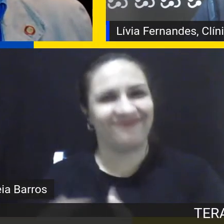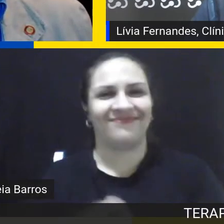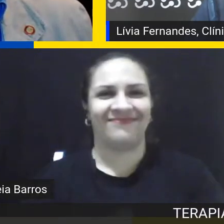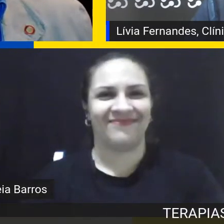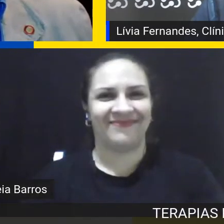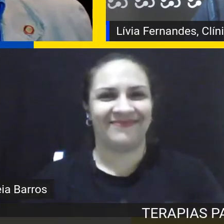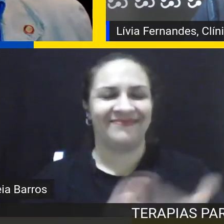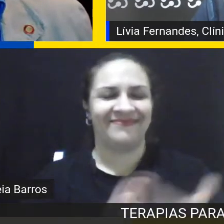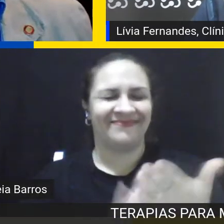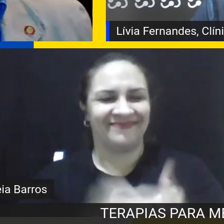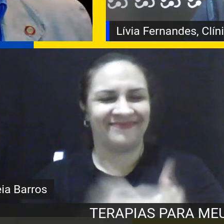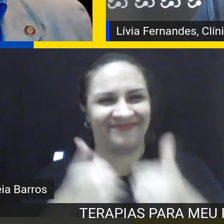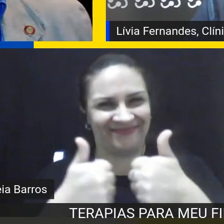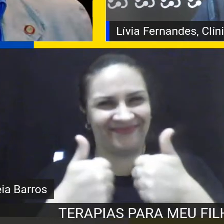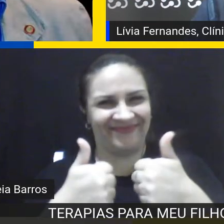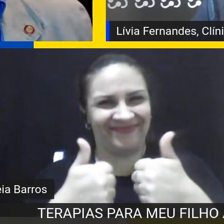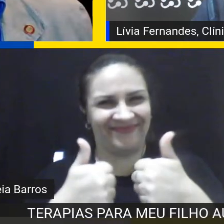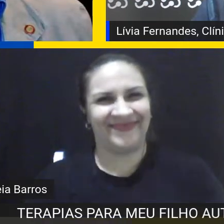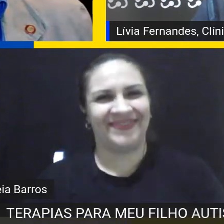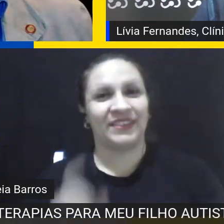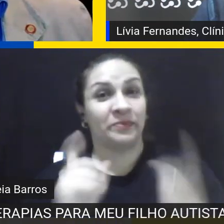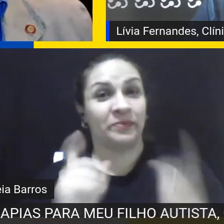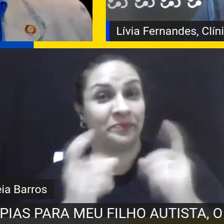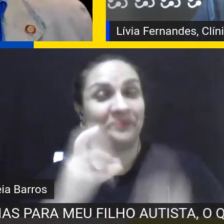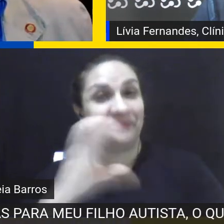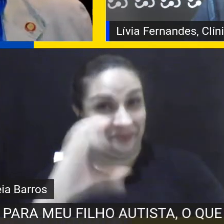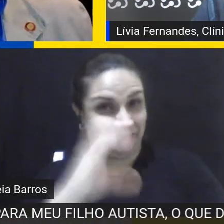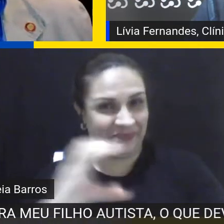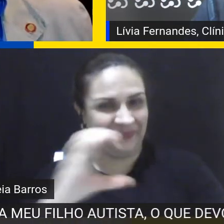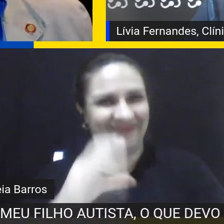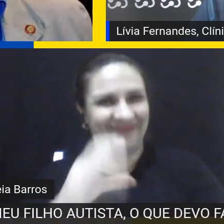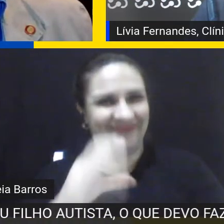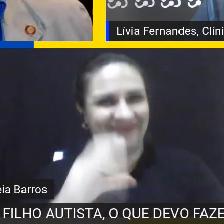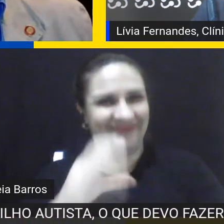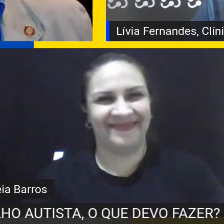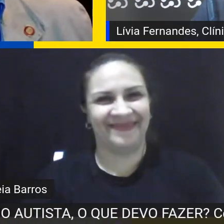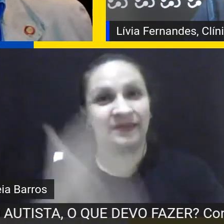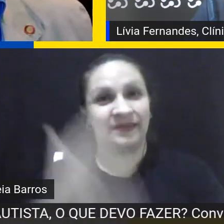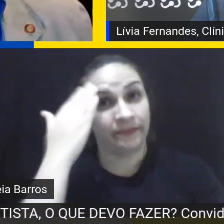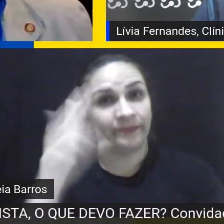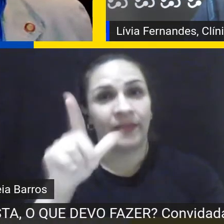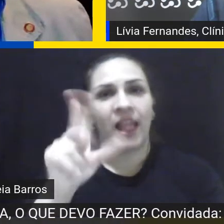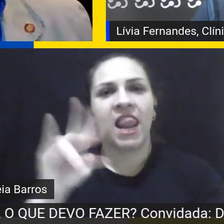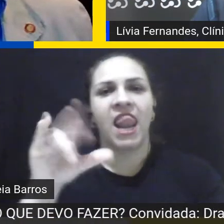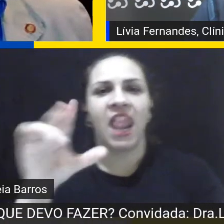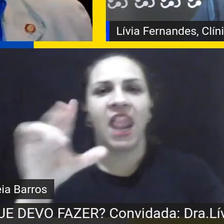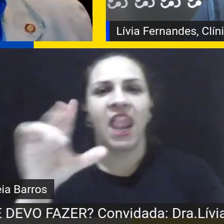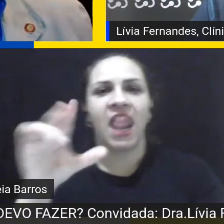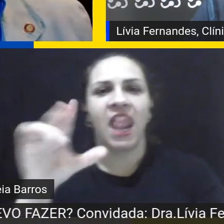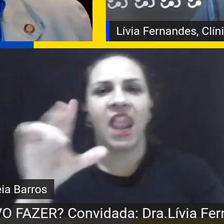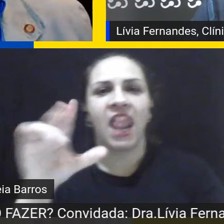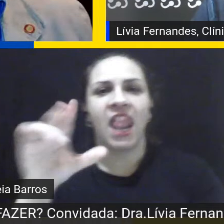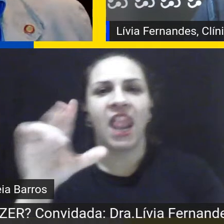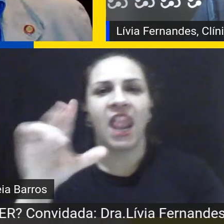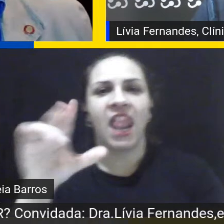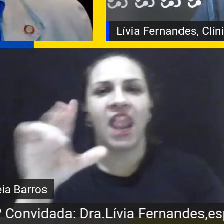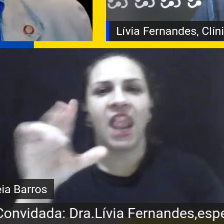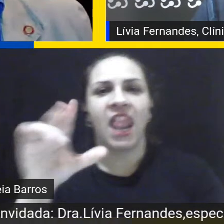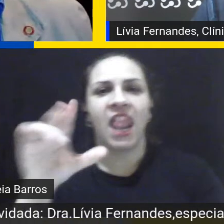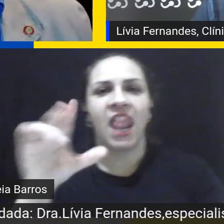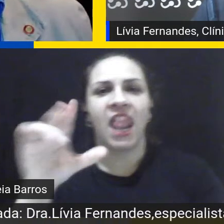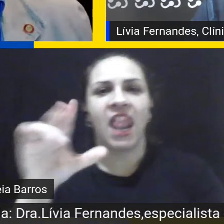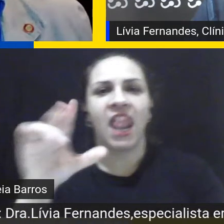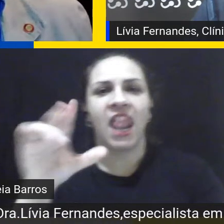Obrigado, Andréia, que é de Ceilândia, coordenadora do Moab. Agradecer a Lívia Fernandes, que